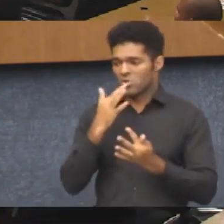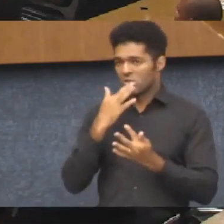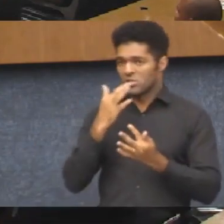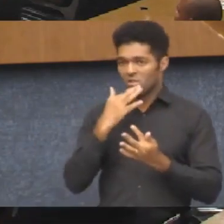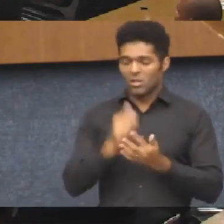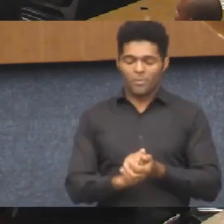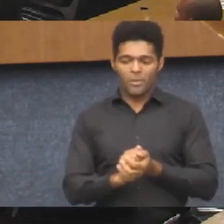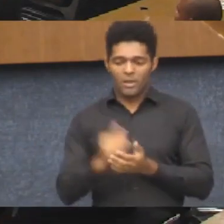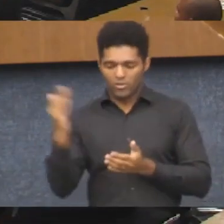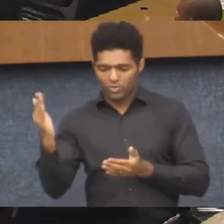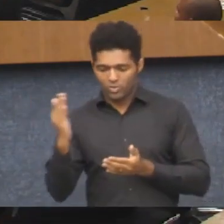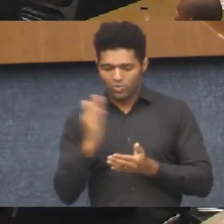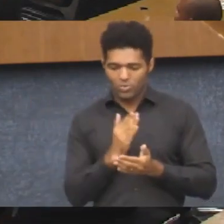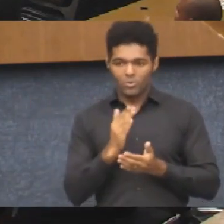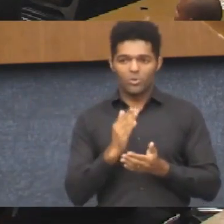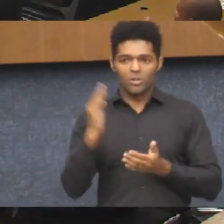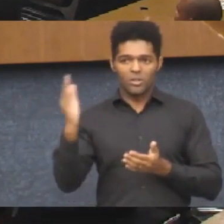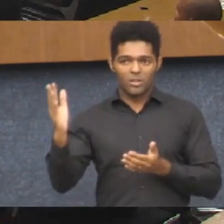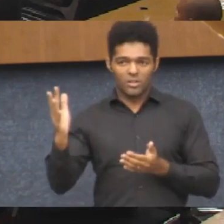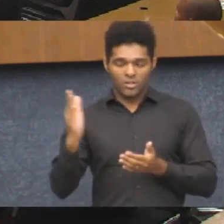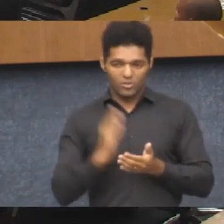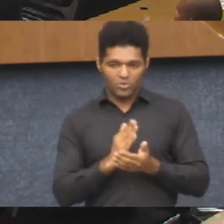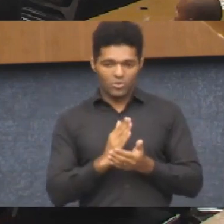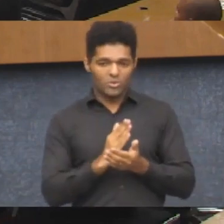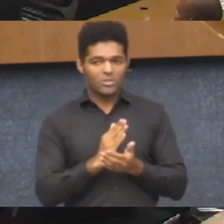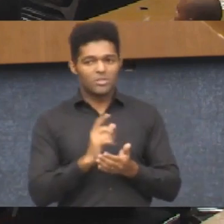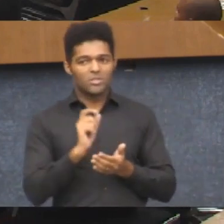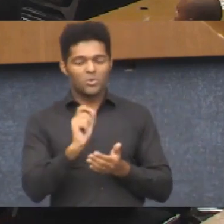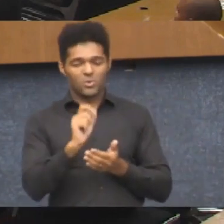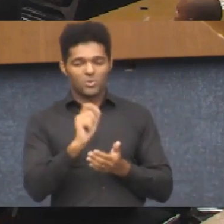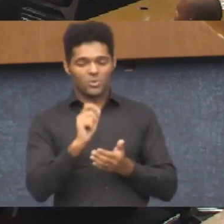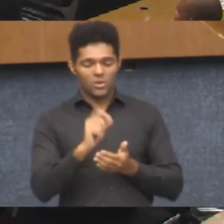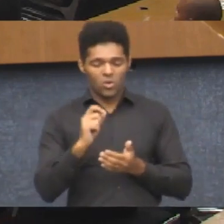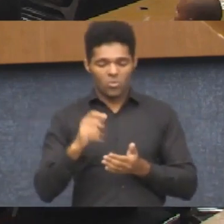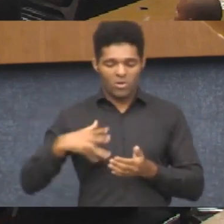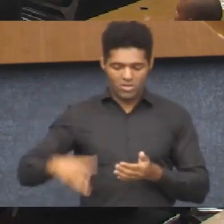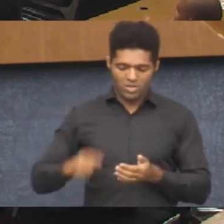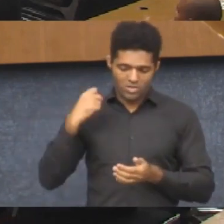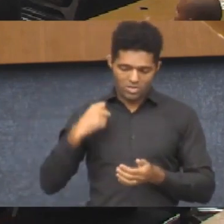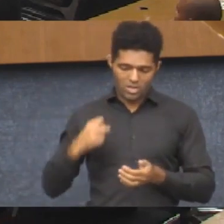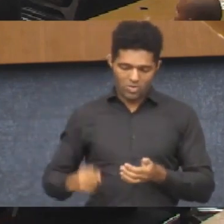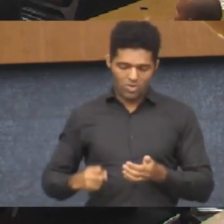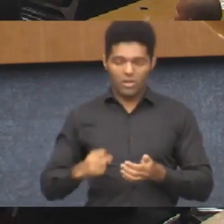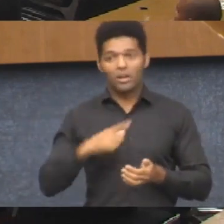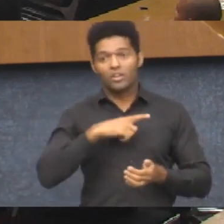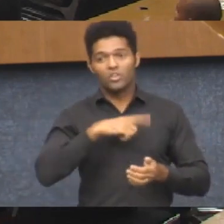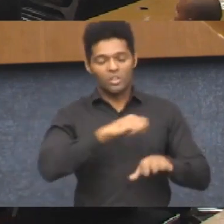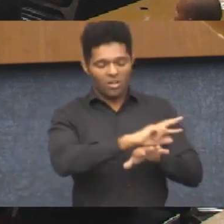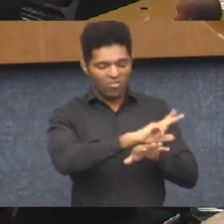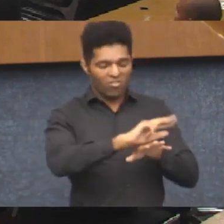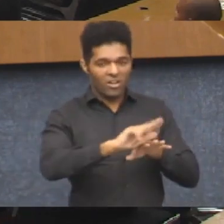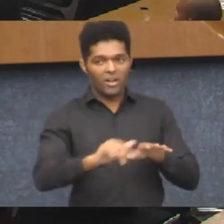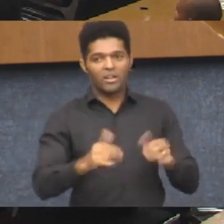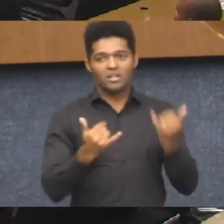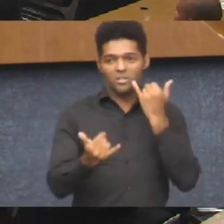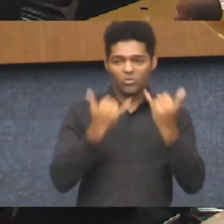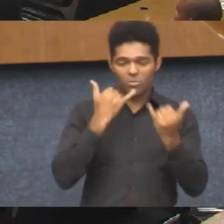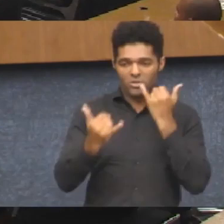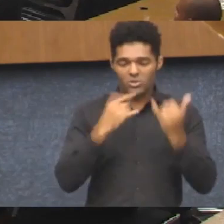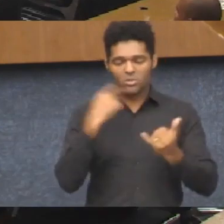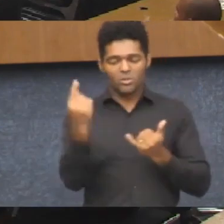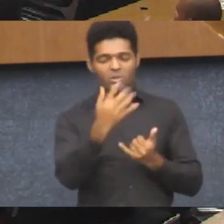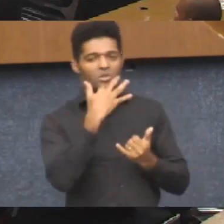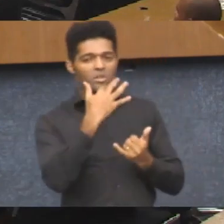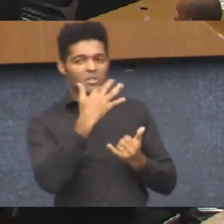sacola que a gente adora. Adora, falo real, eu gosto bastante dessas sacolas. Cheio de informações para a gente conhecer ela, e eu